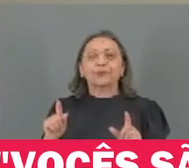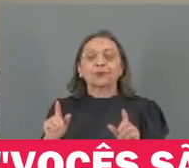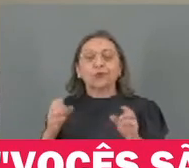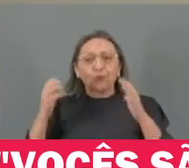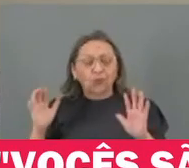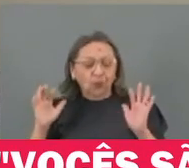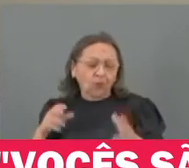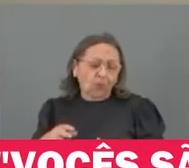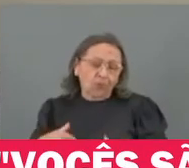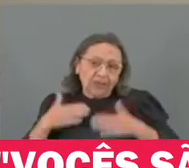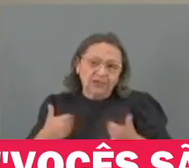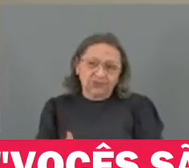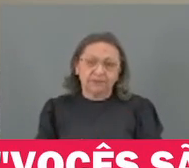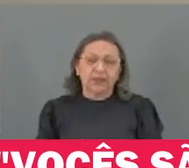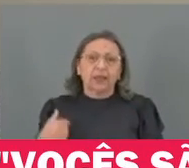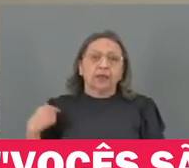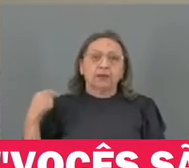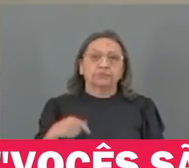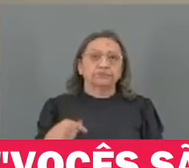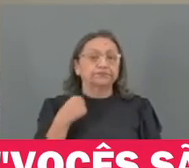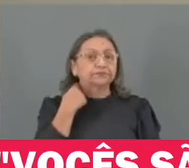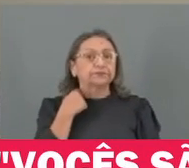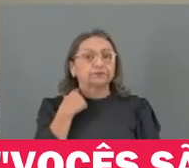eu vou aqui